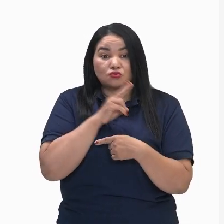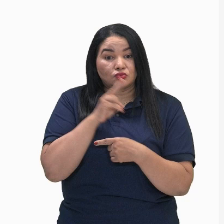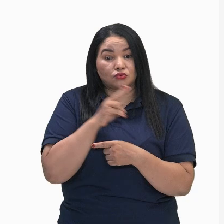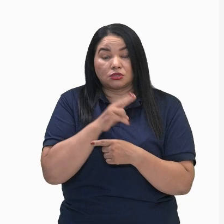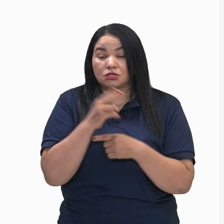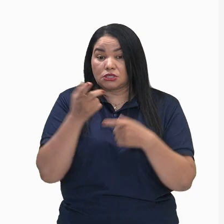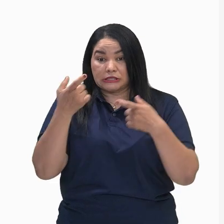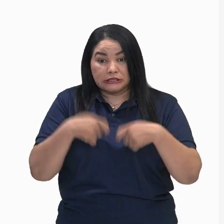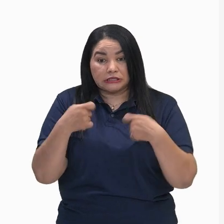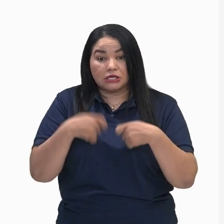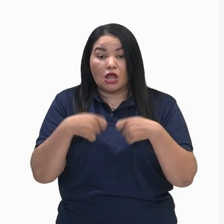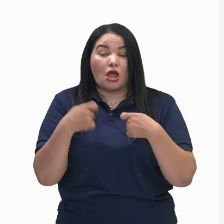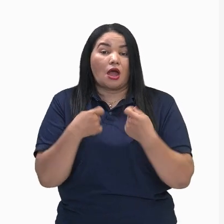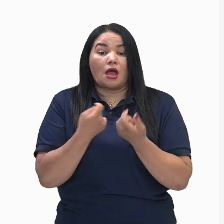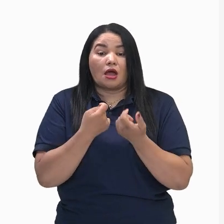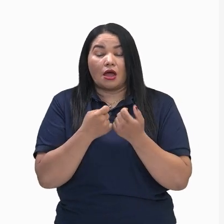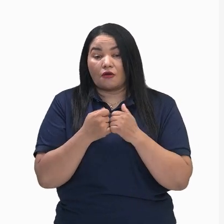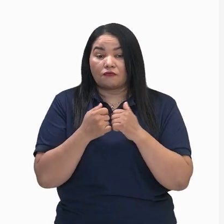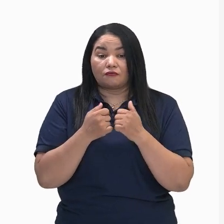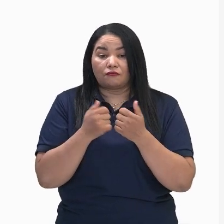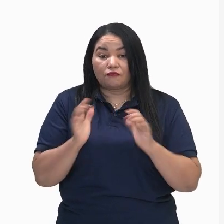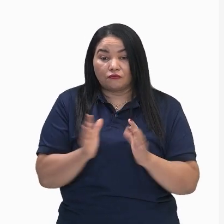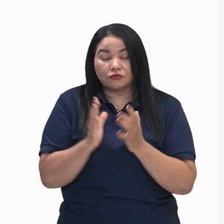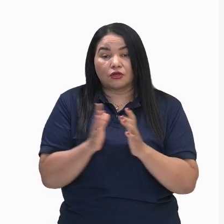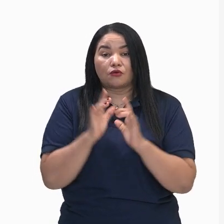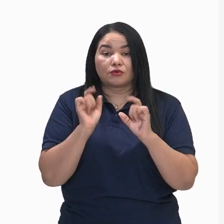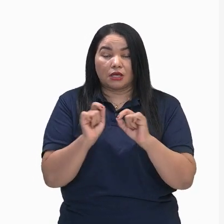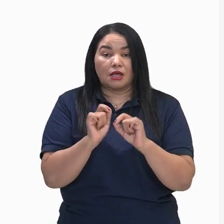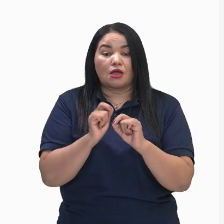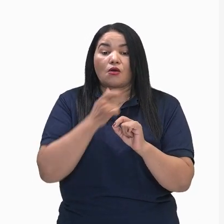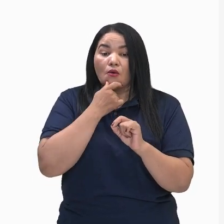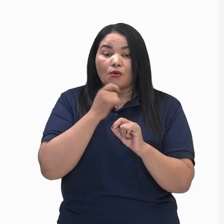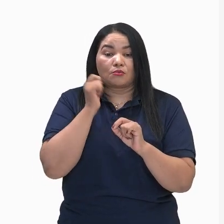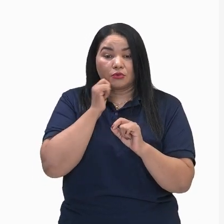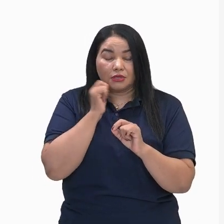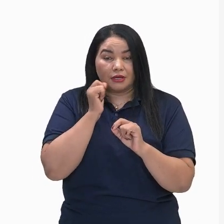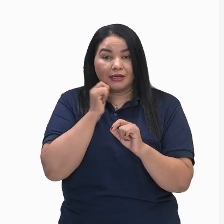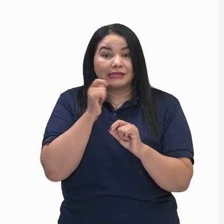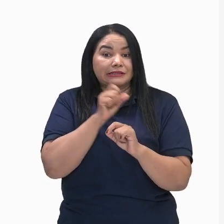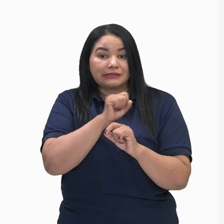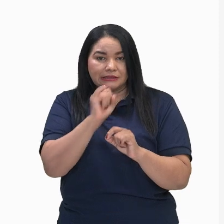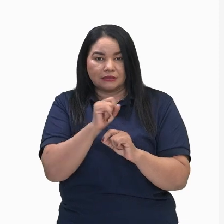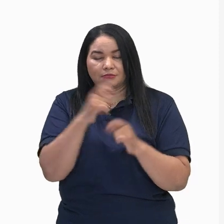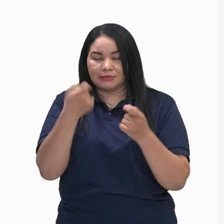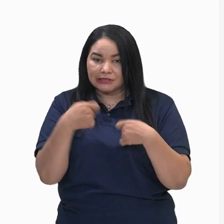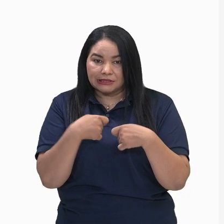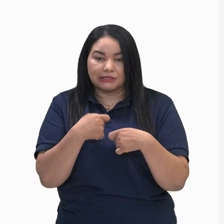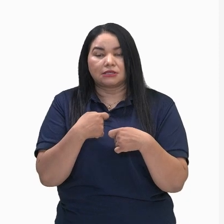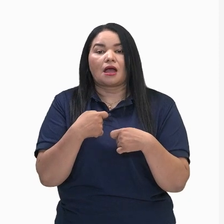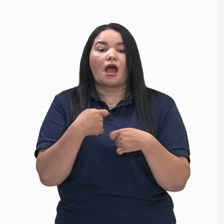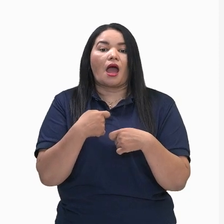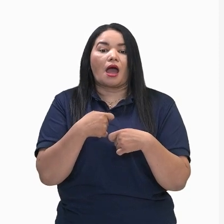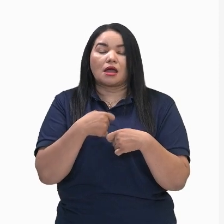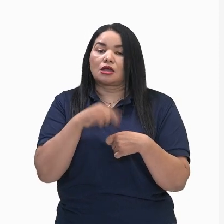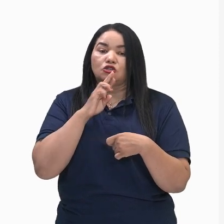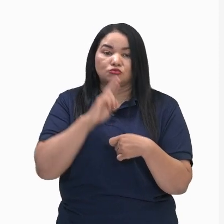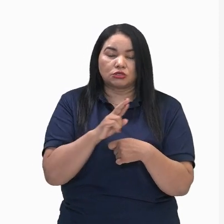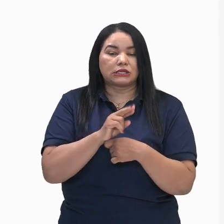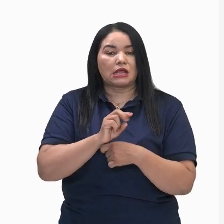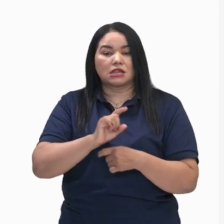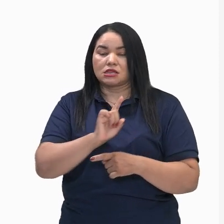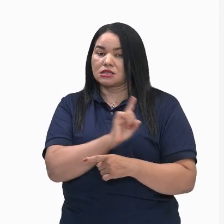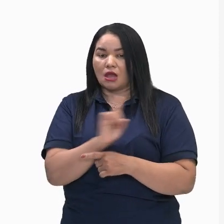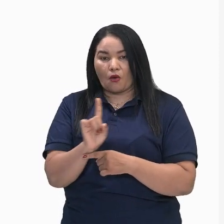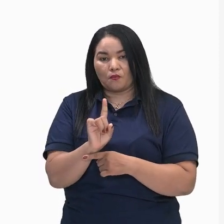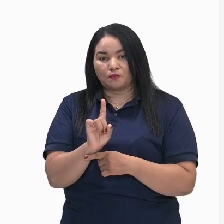fortalecermos meninas e mulheres para que aprendam a dizer não quando necessário. Tenha em mente que,